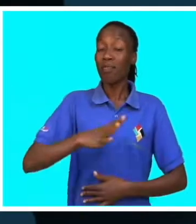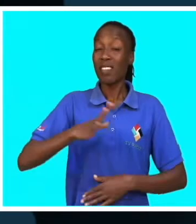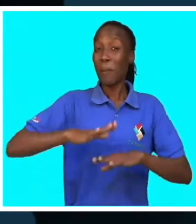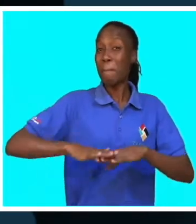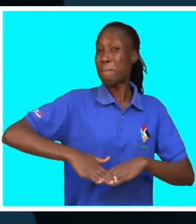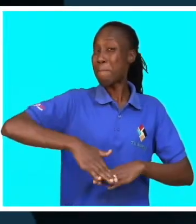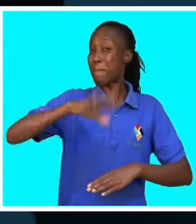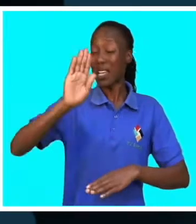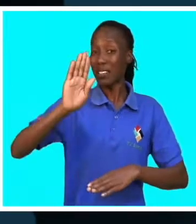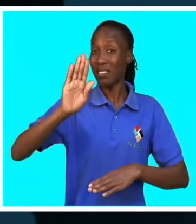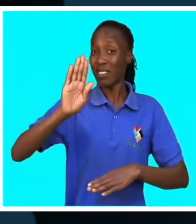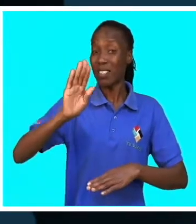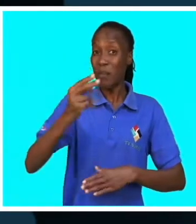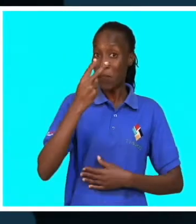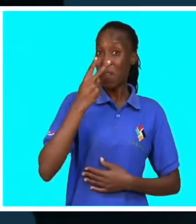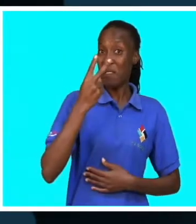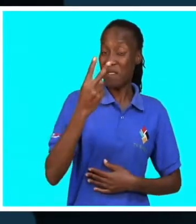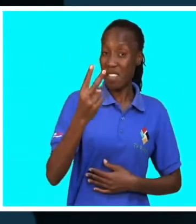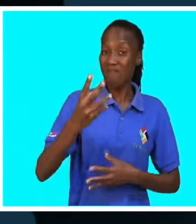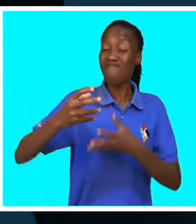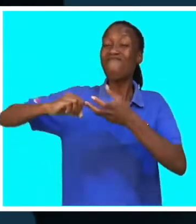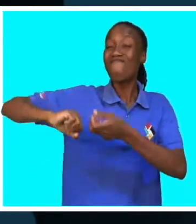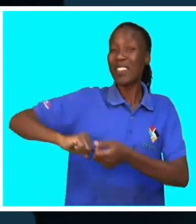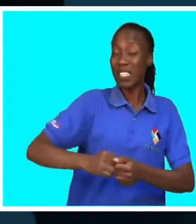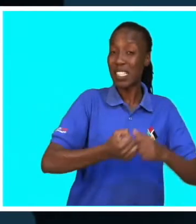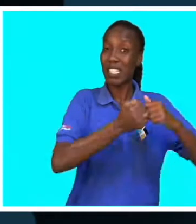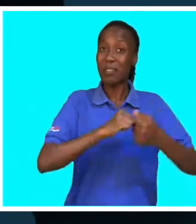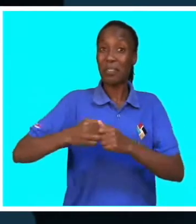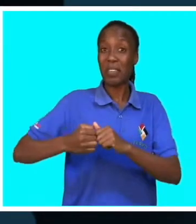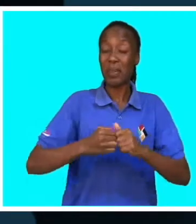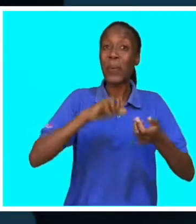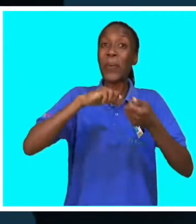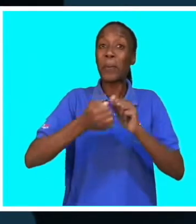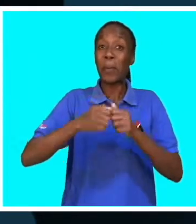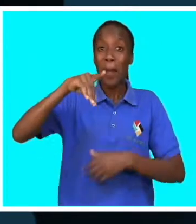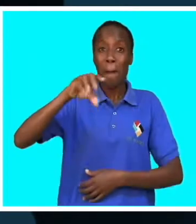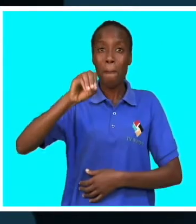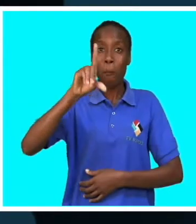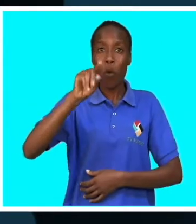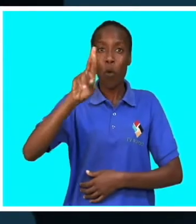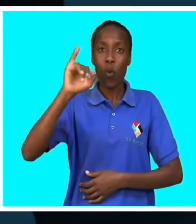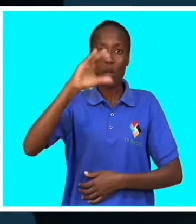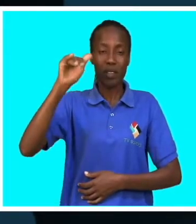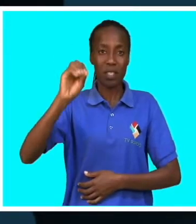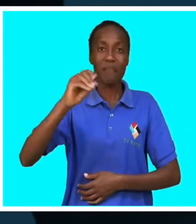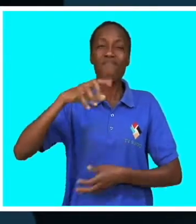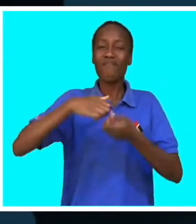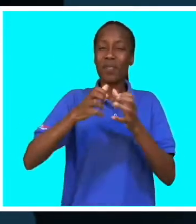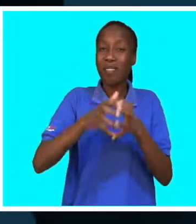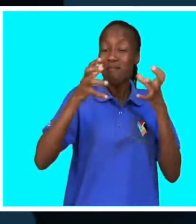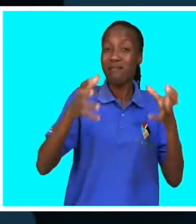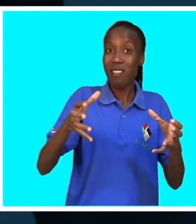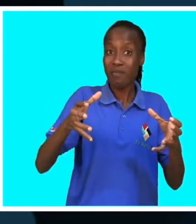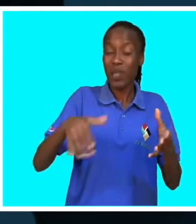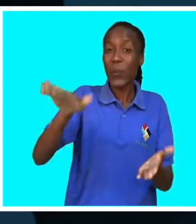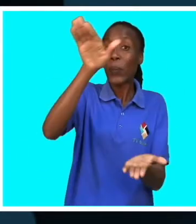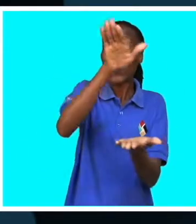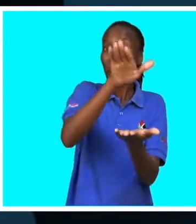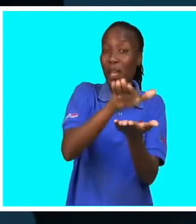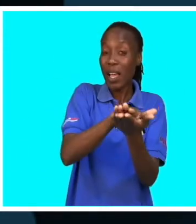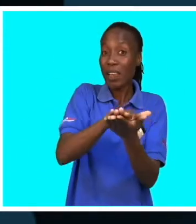Temos muito ainda pela frente como desafios. A poluição é aquilo que é o maior drama, principalmente em contexto urbano.